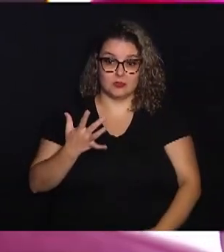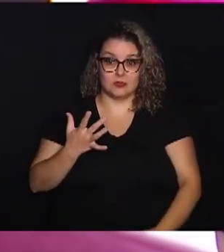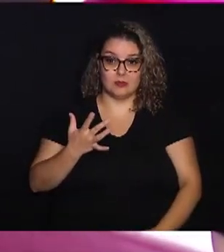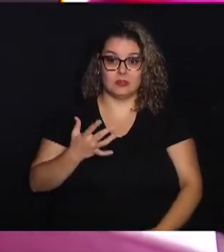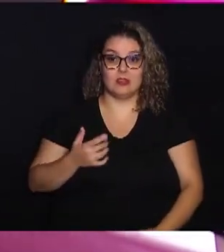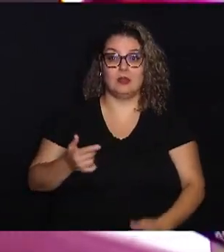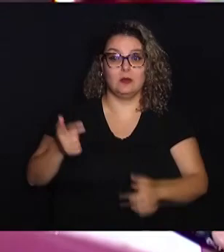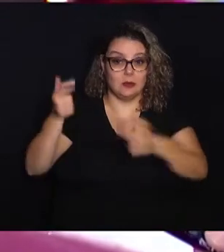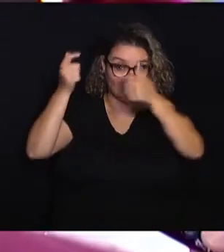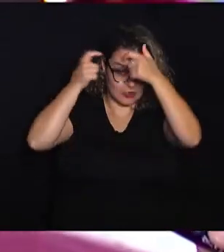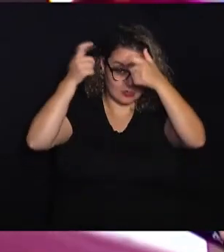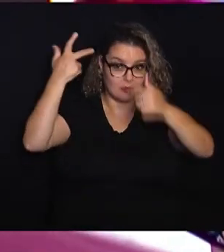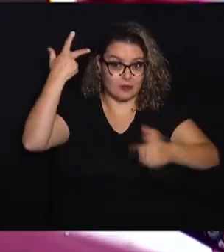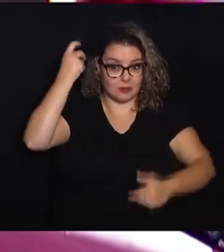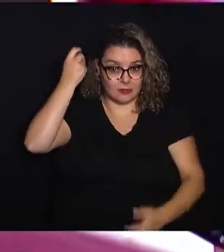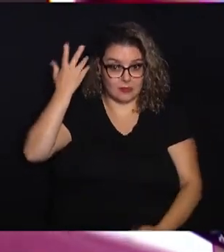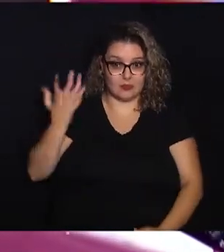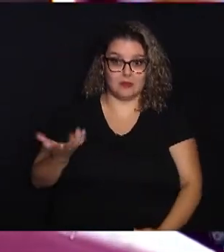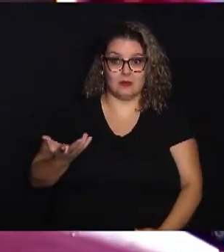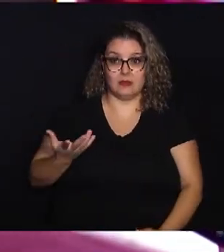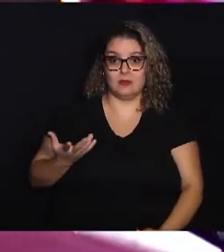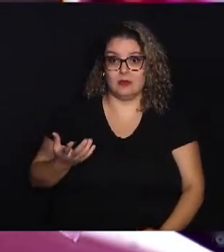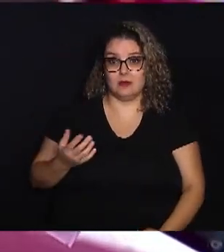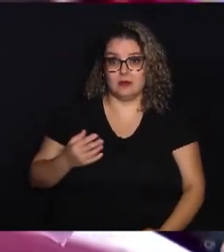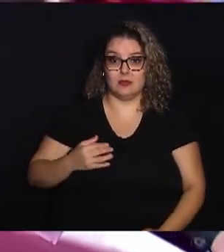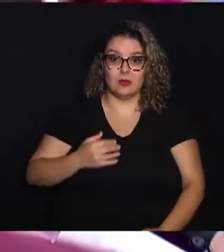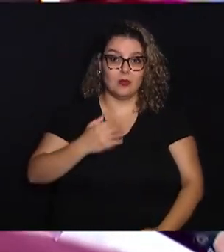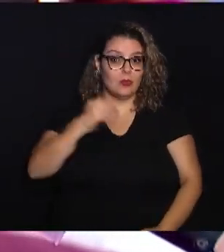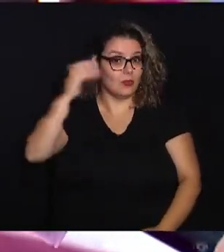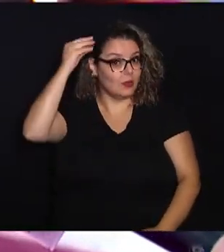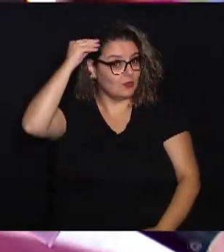é aplicado aquela dose o cabelo não crescer mais.